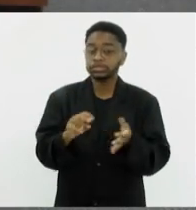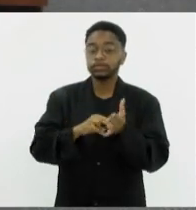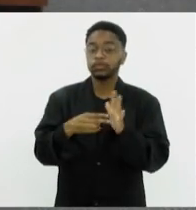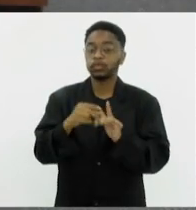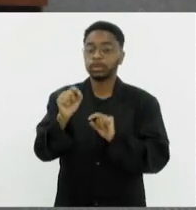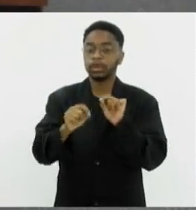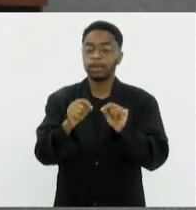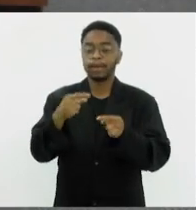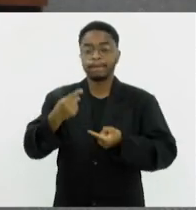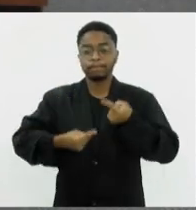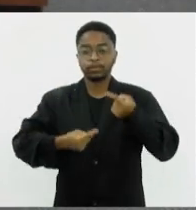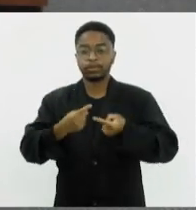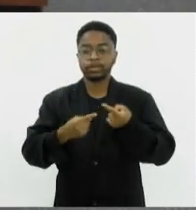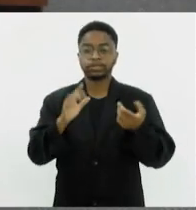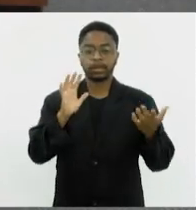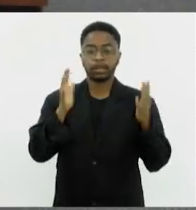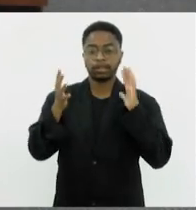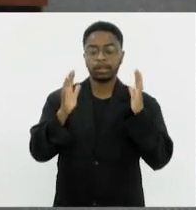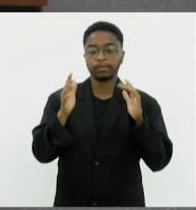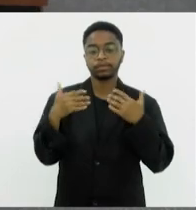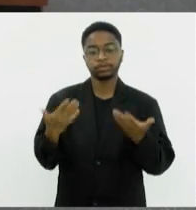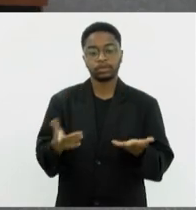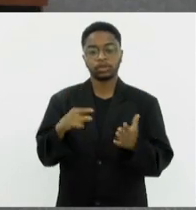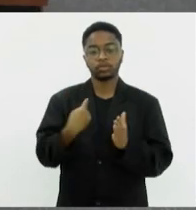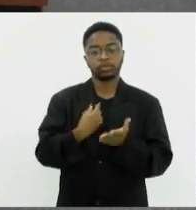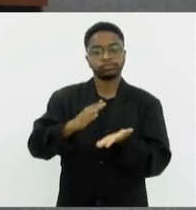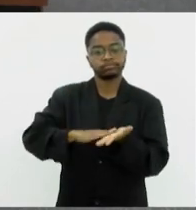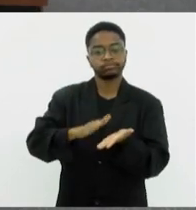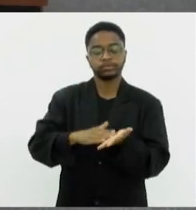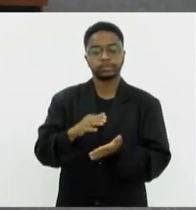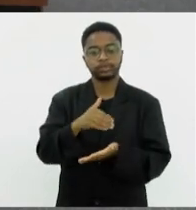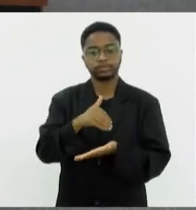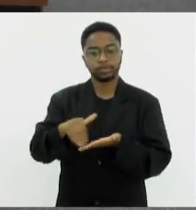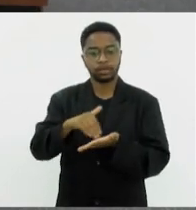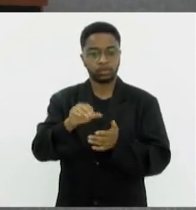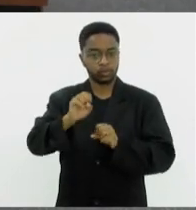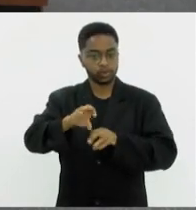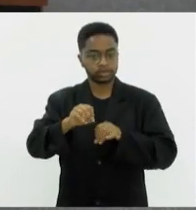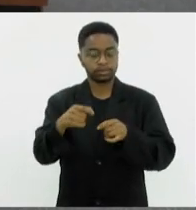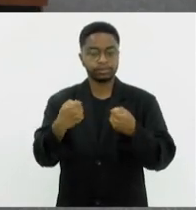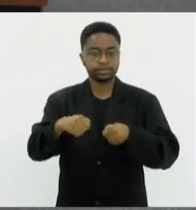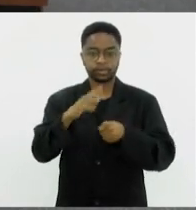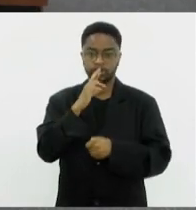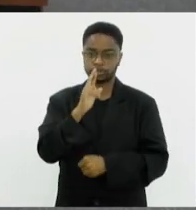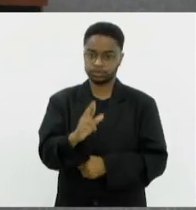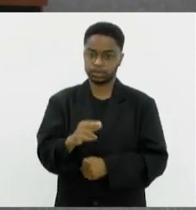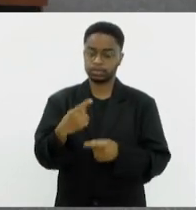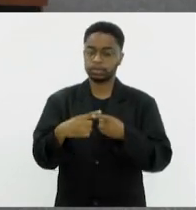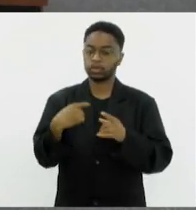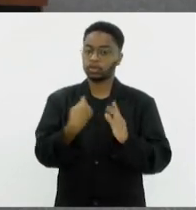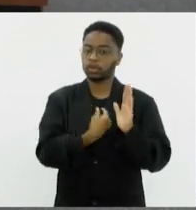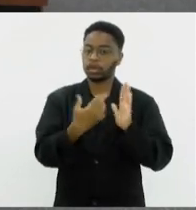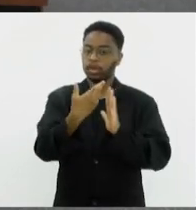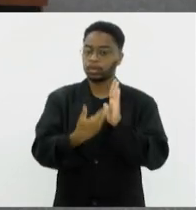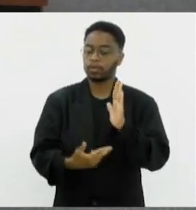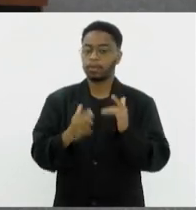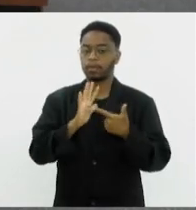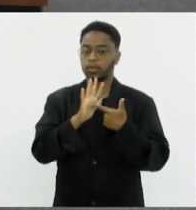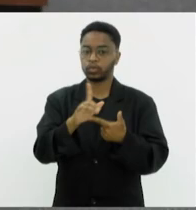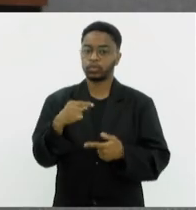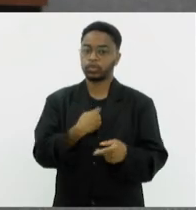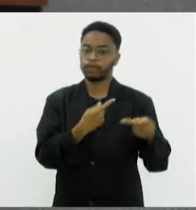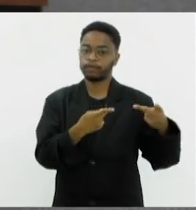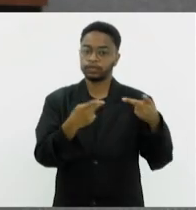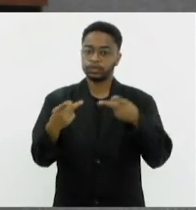política de climatização. Então fica aqui a nossa cobrança da Seduc para que dê respostas. Nosso relatório mostrou, visitando